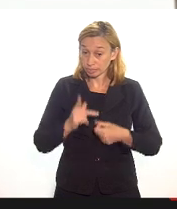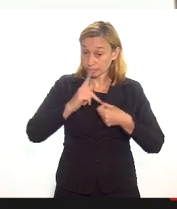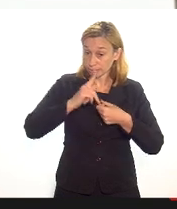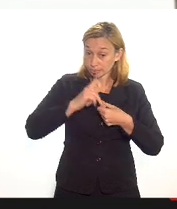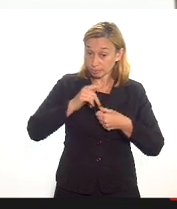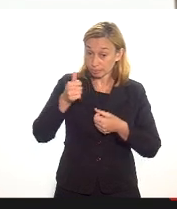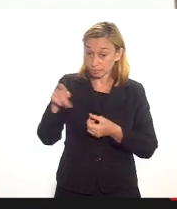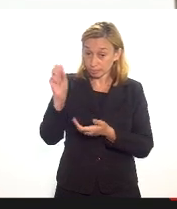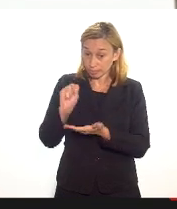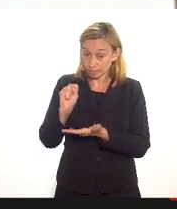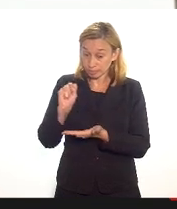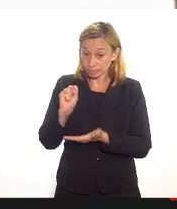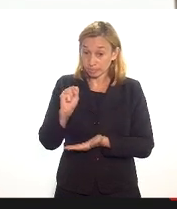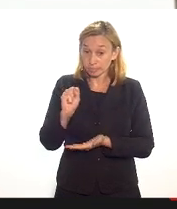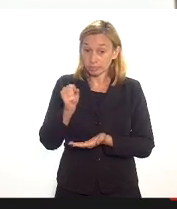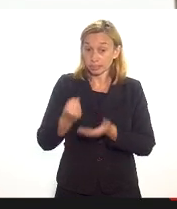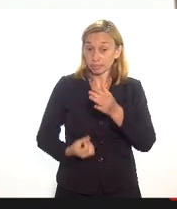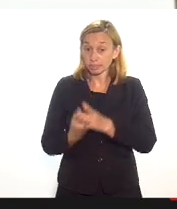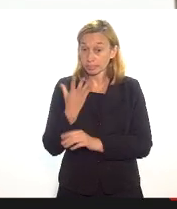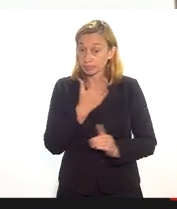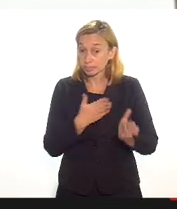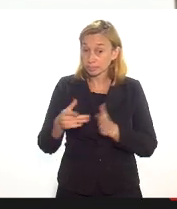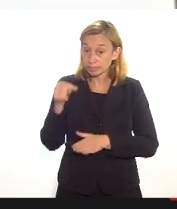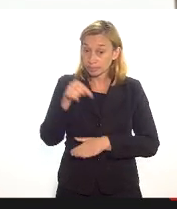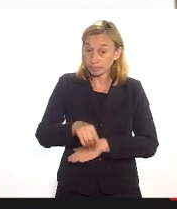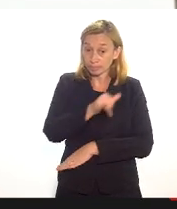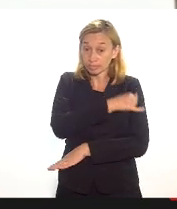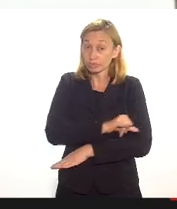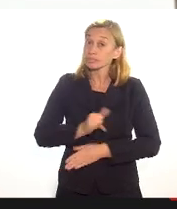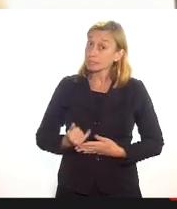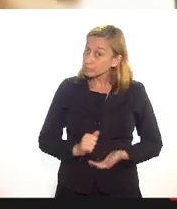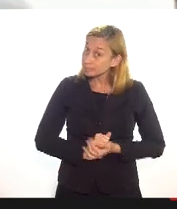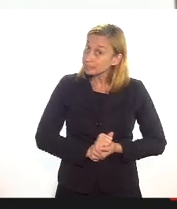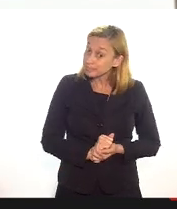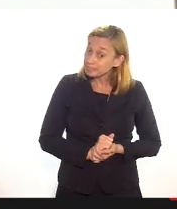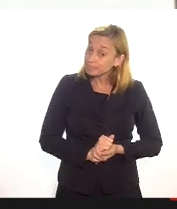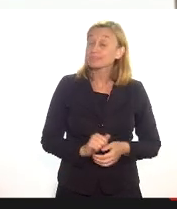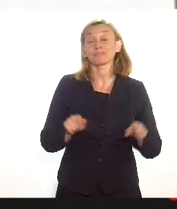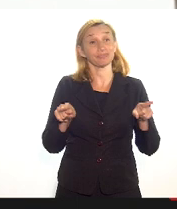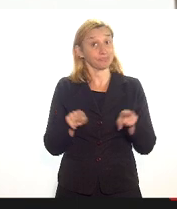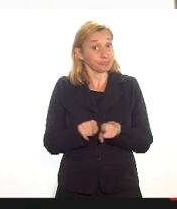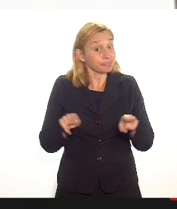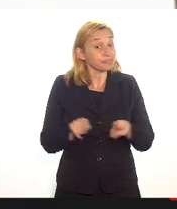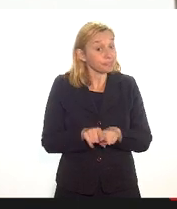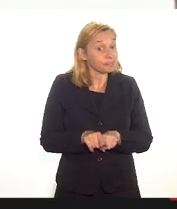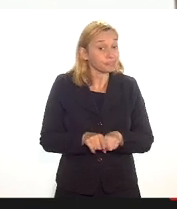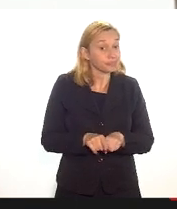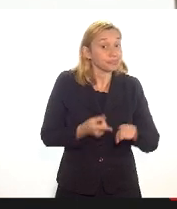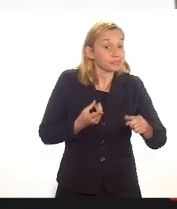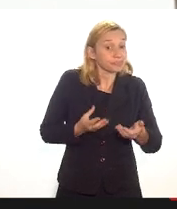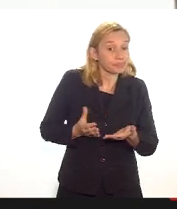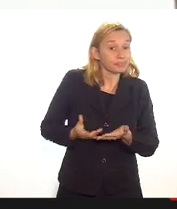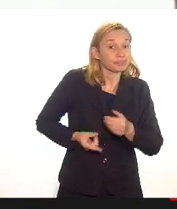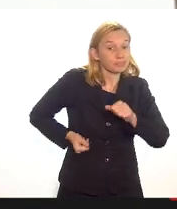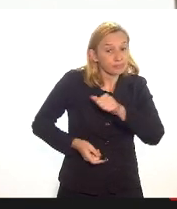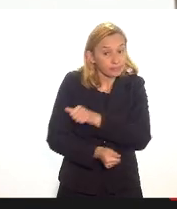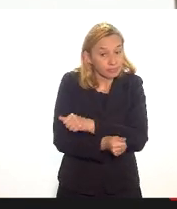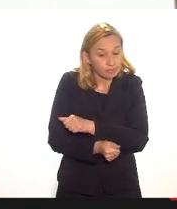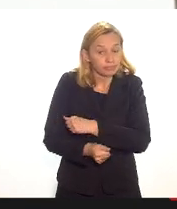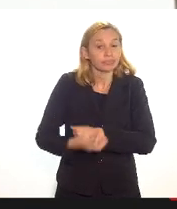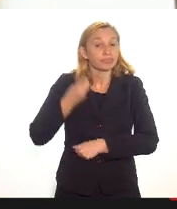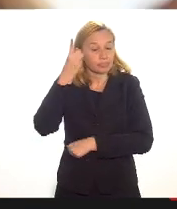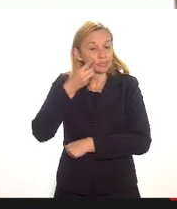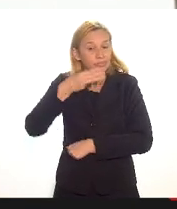e gás é produzido aqui, era de se esperar que também os investimentos, deputado Márcio